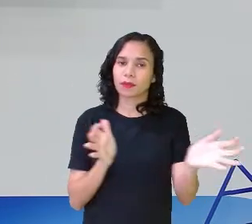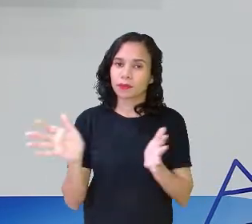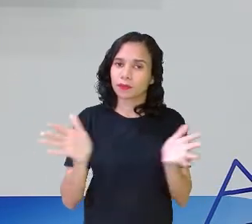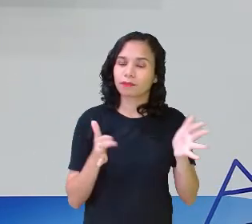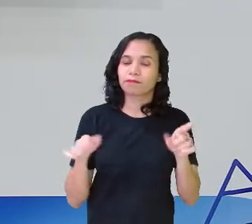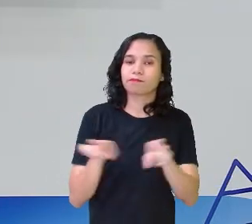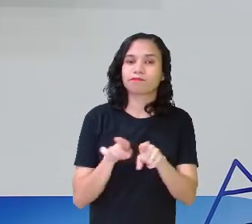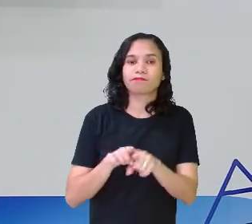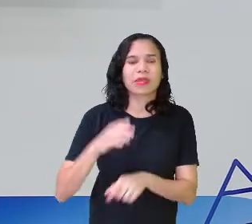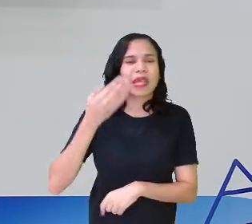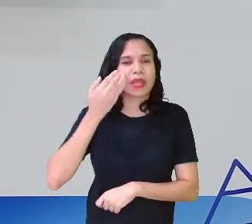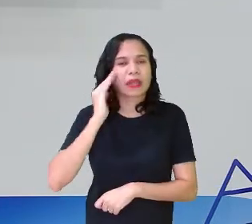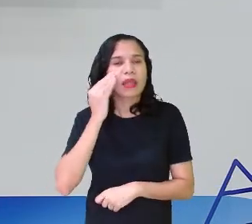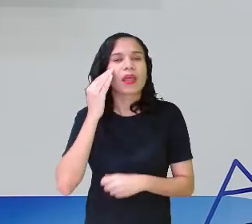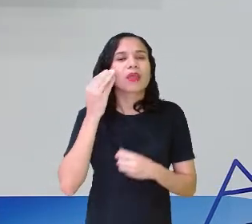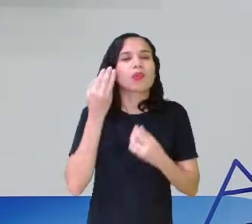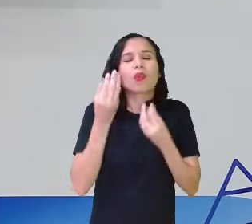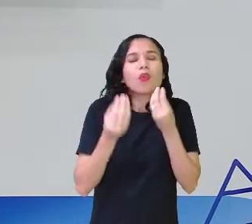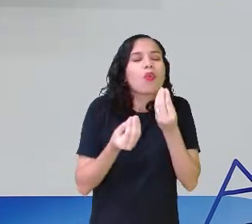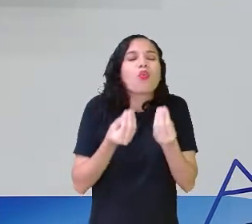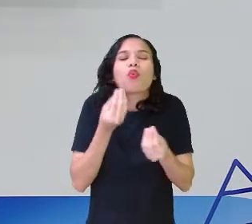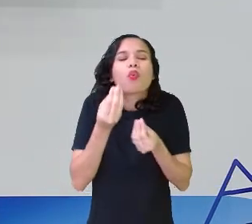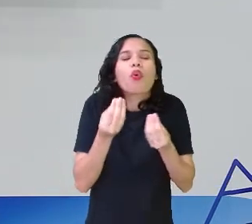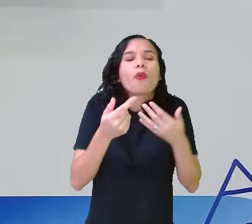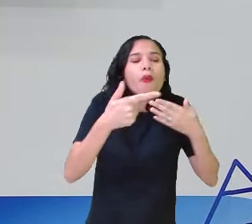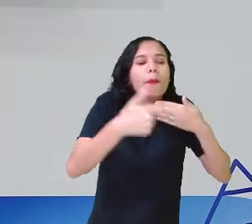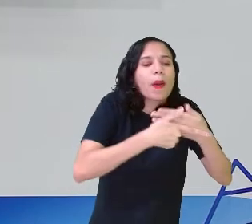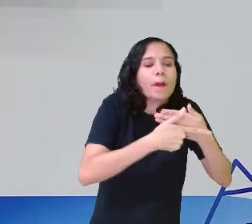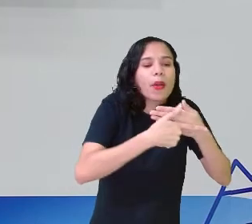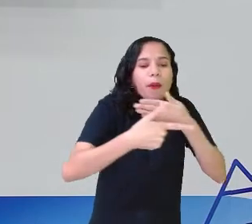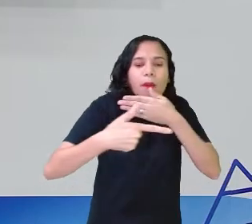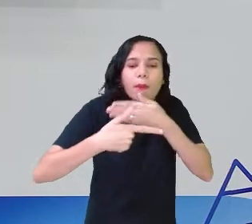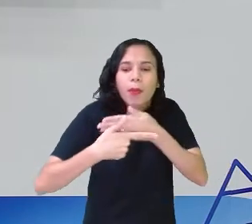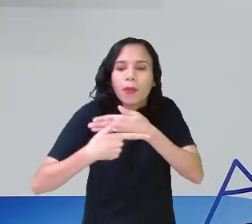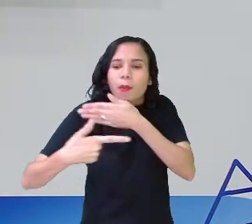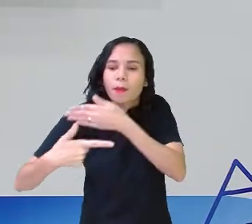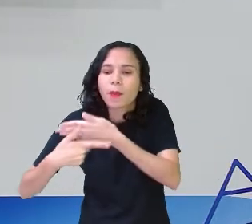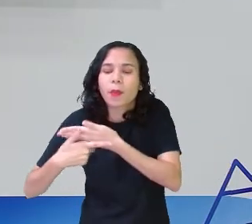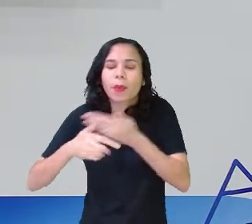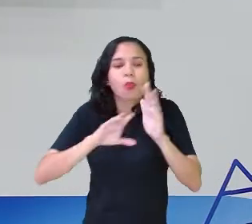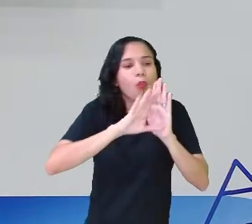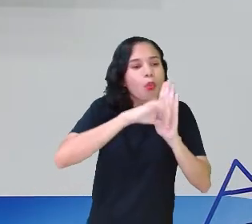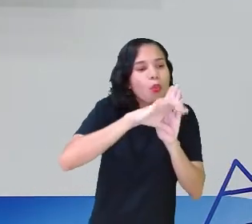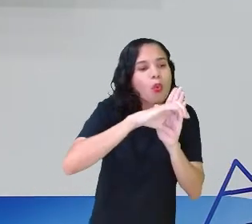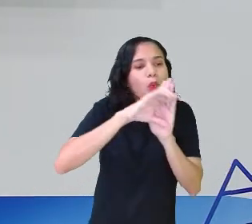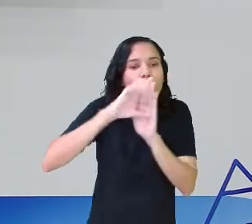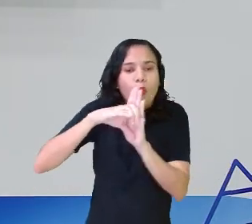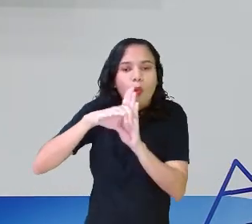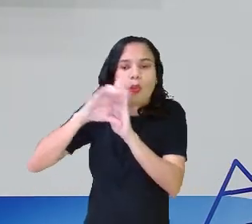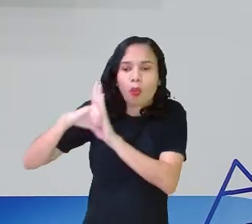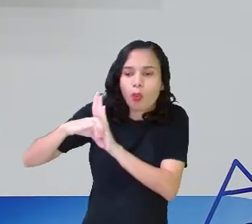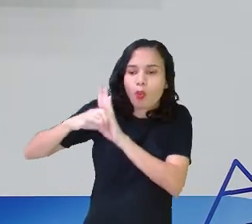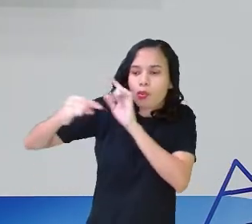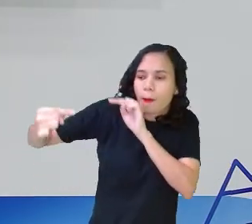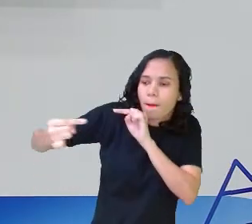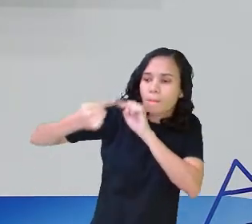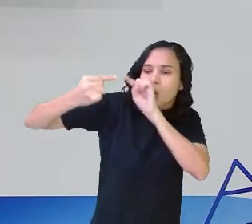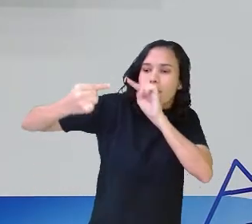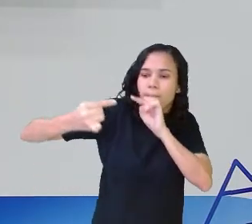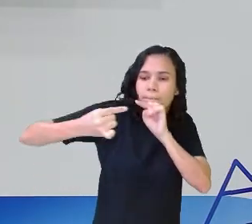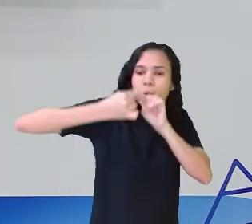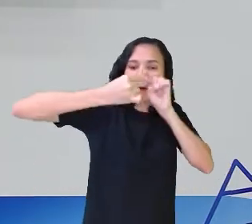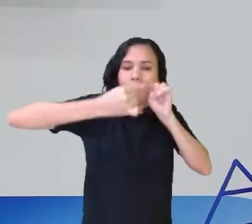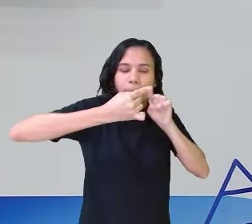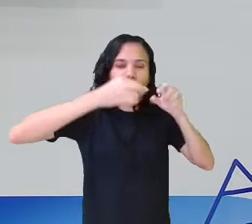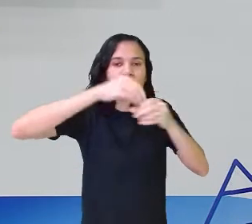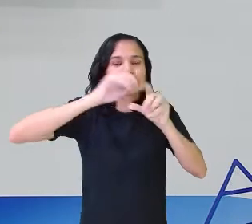acessibilidade, entendendo a que cabe cada conceito, onde ele pode ser estruturado dentro